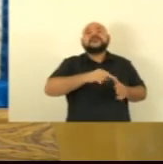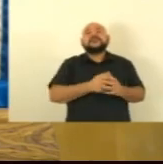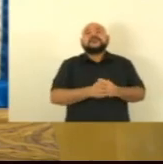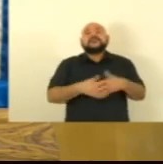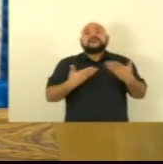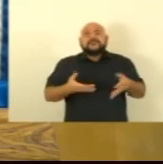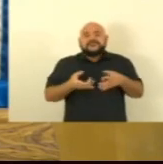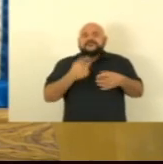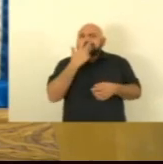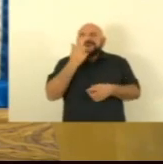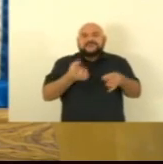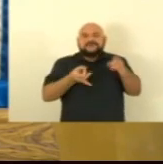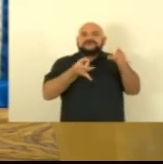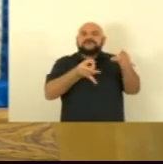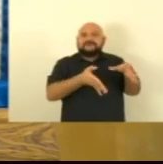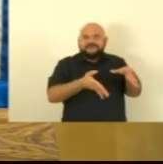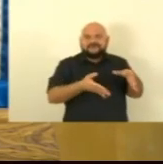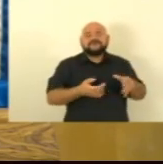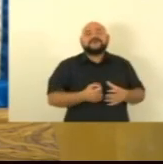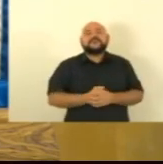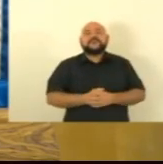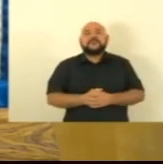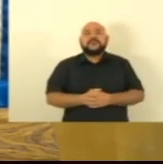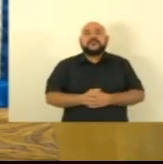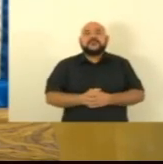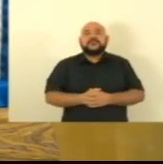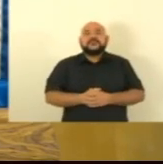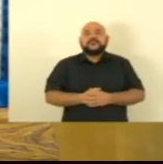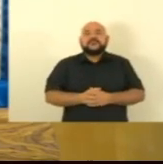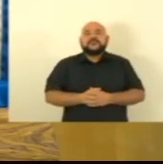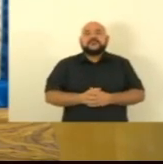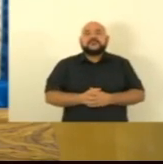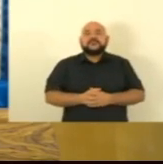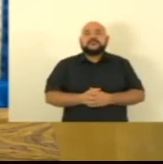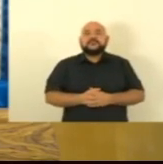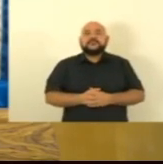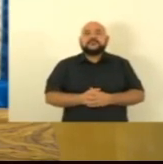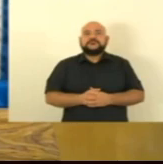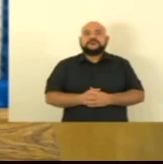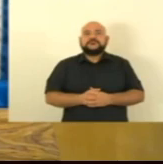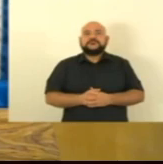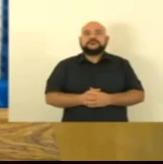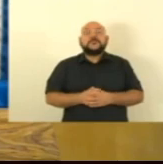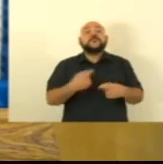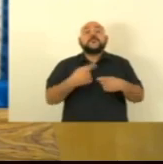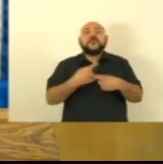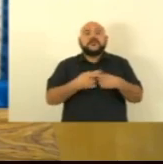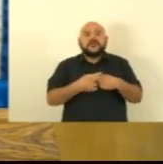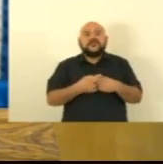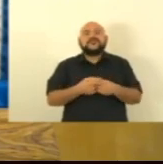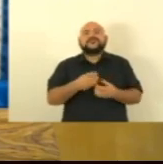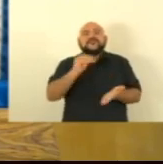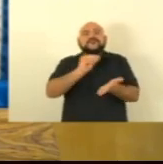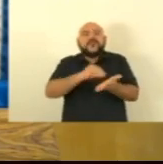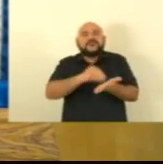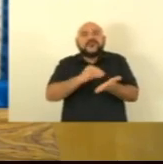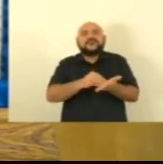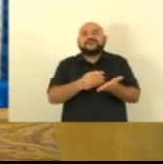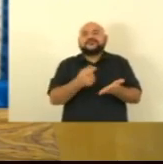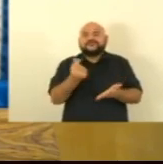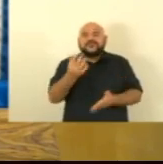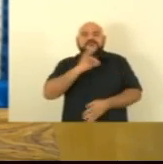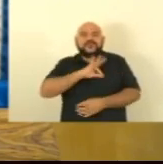órfã daquele tipo de trabalho, uma vez que não estavam recebendo os seus